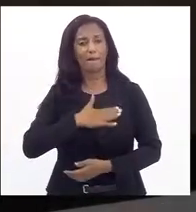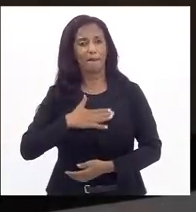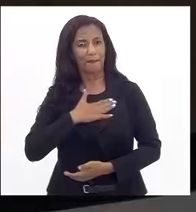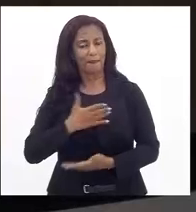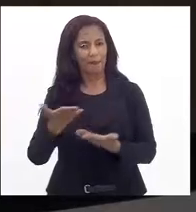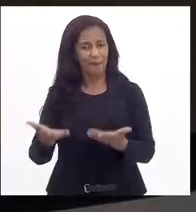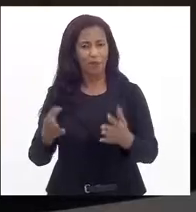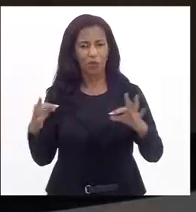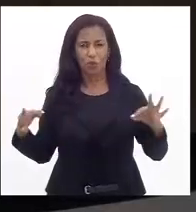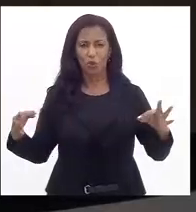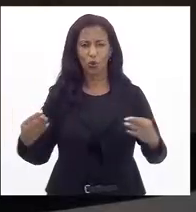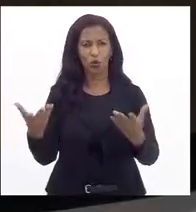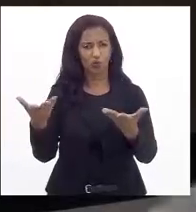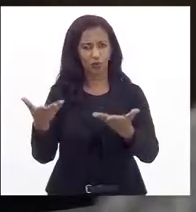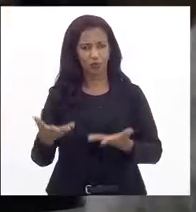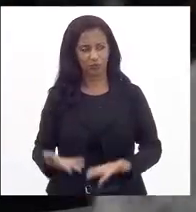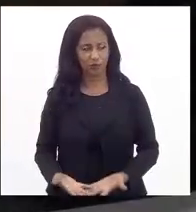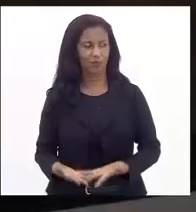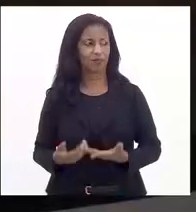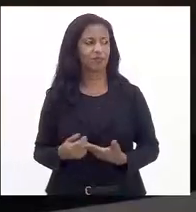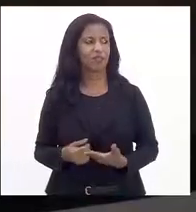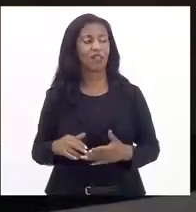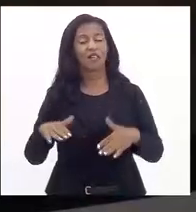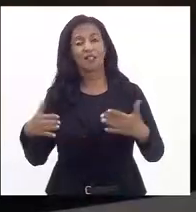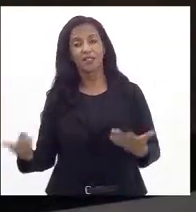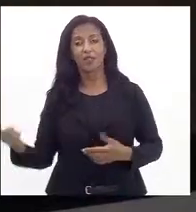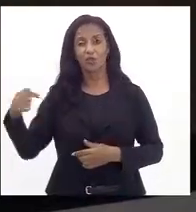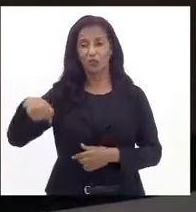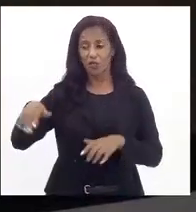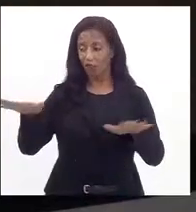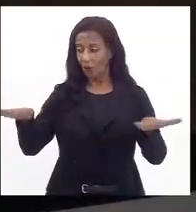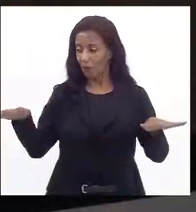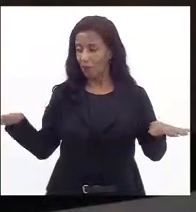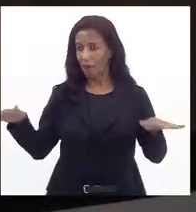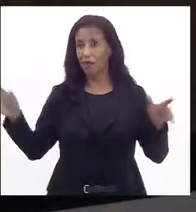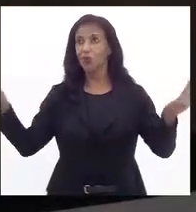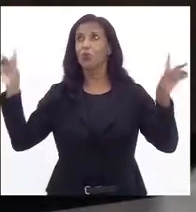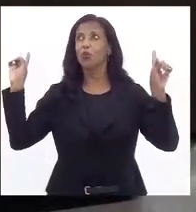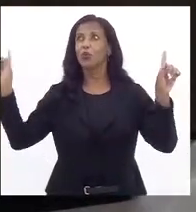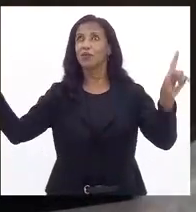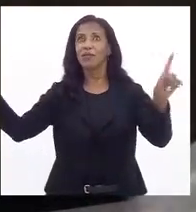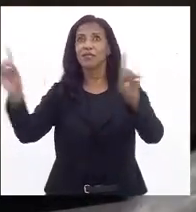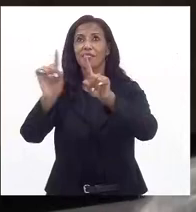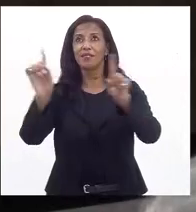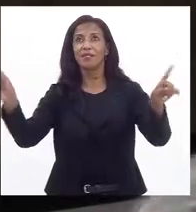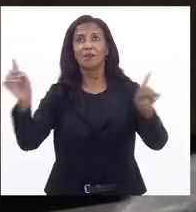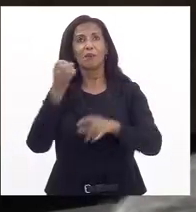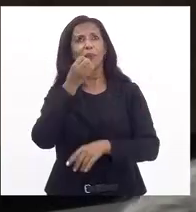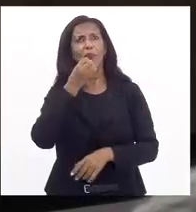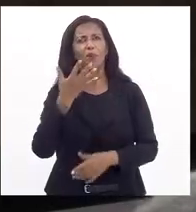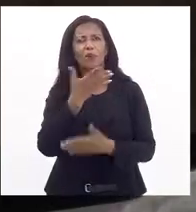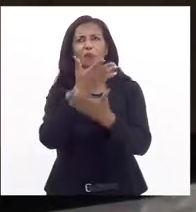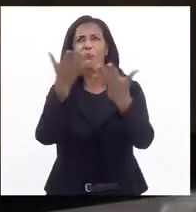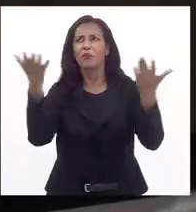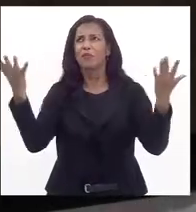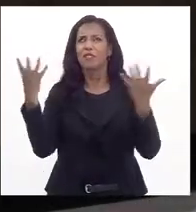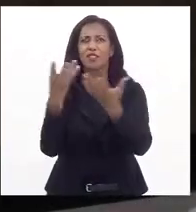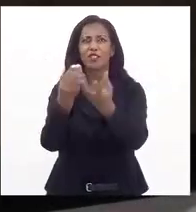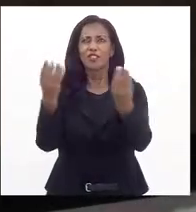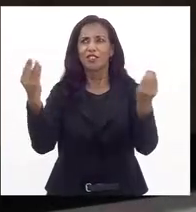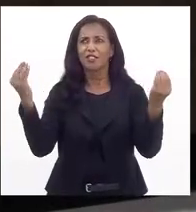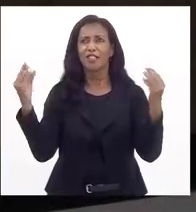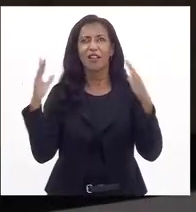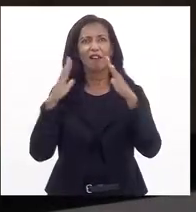bem-vindos todos vocês aqui tá tanto que estão aqui no plenário como os que estão na galeria é muito bom ver essa casa